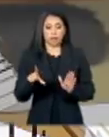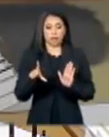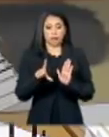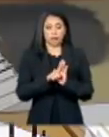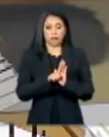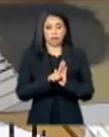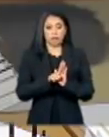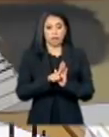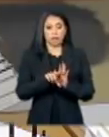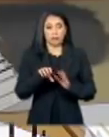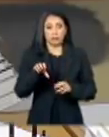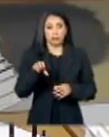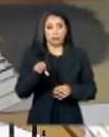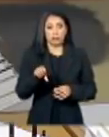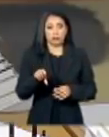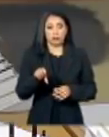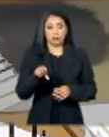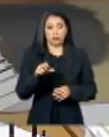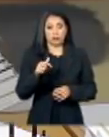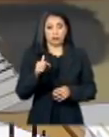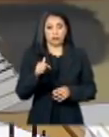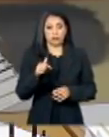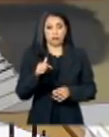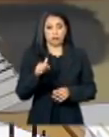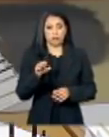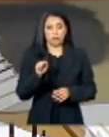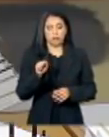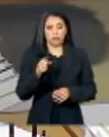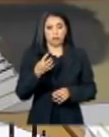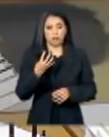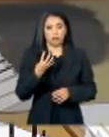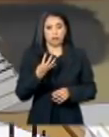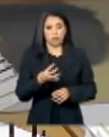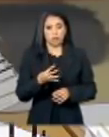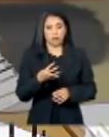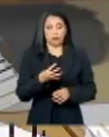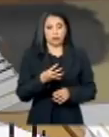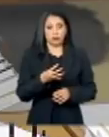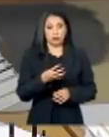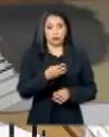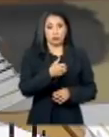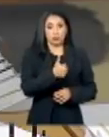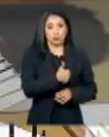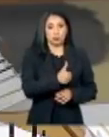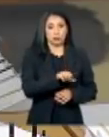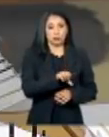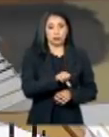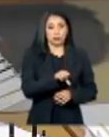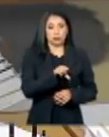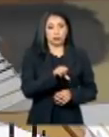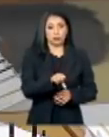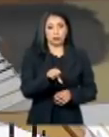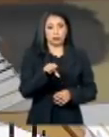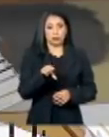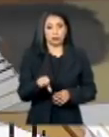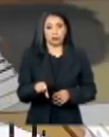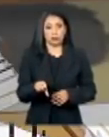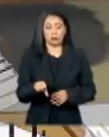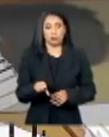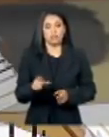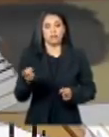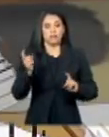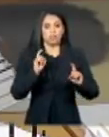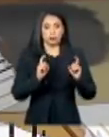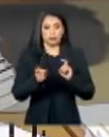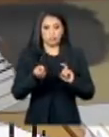9.784 99 foi declarado é insubsistente pela administração